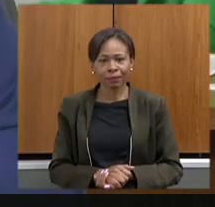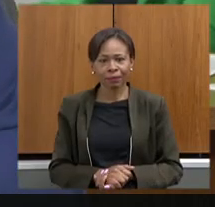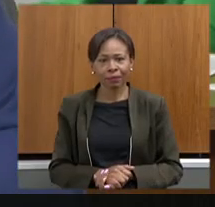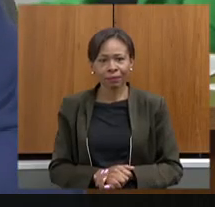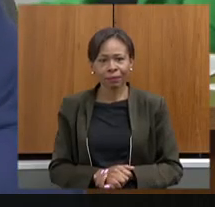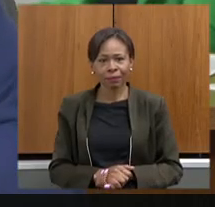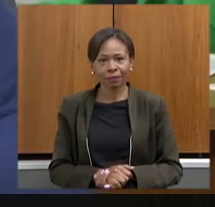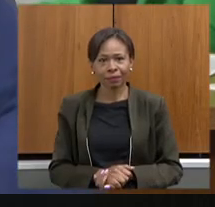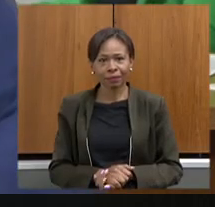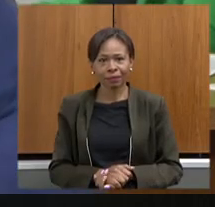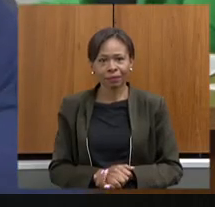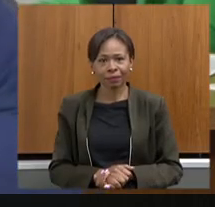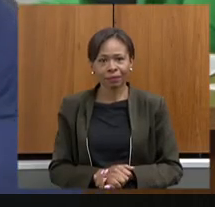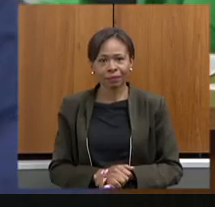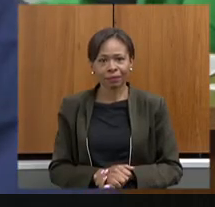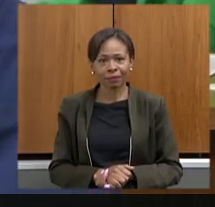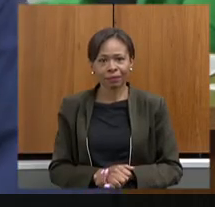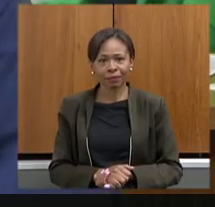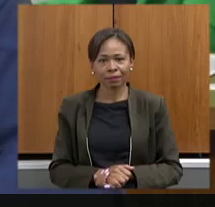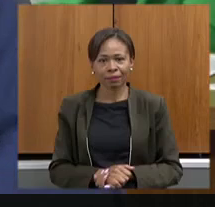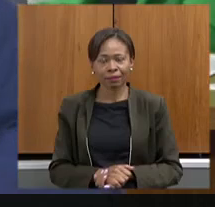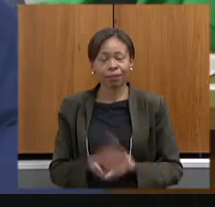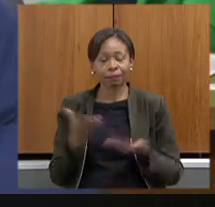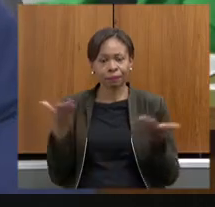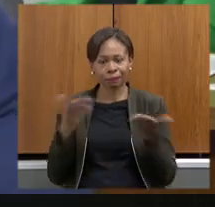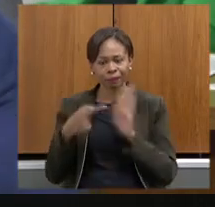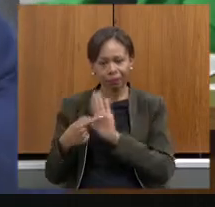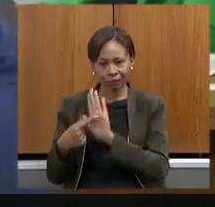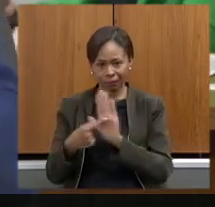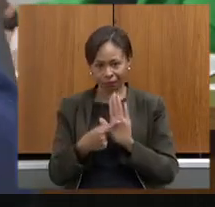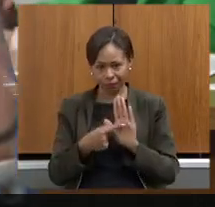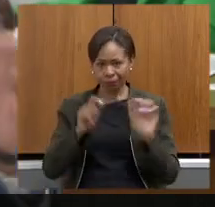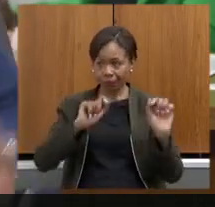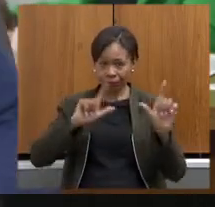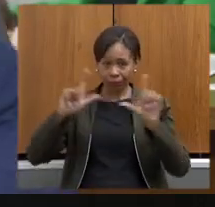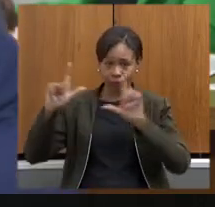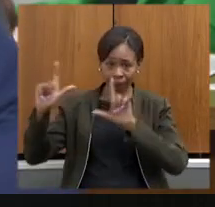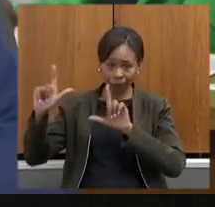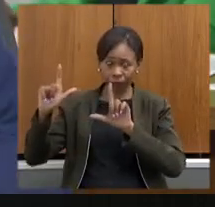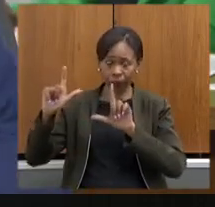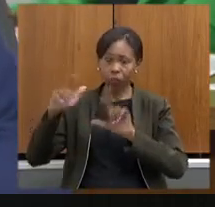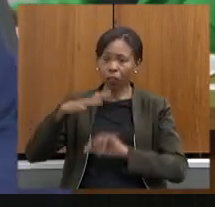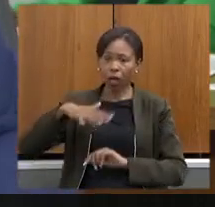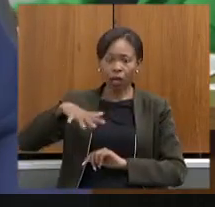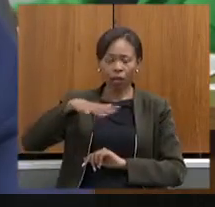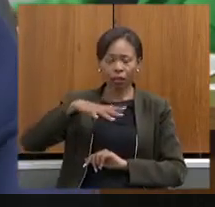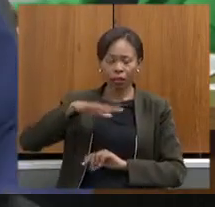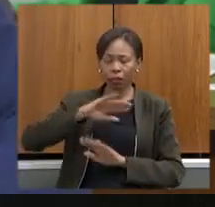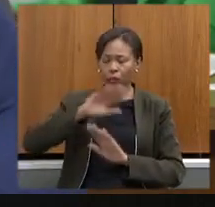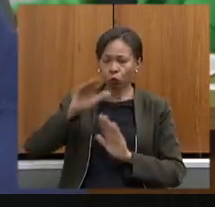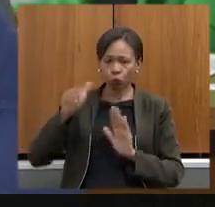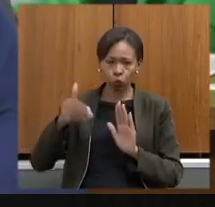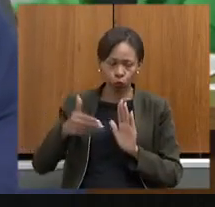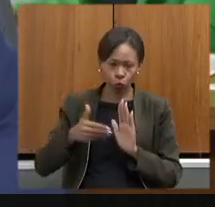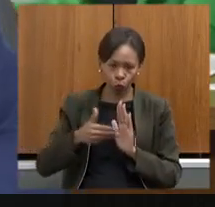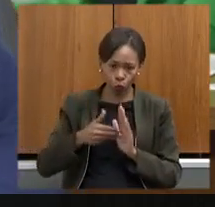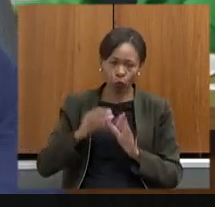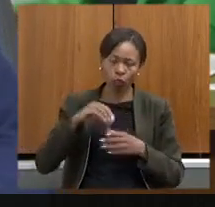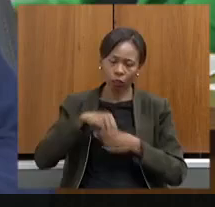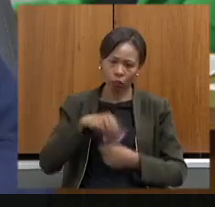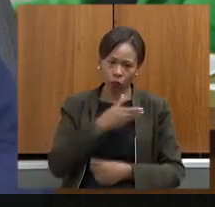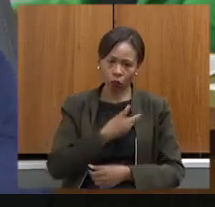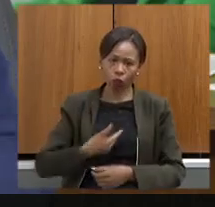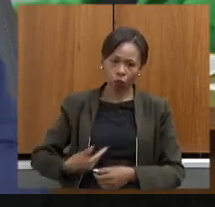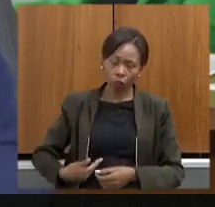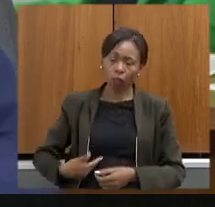e oque veio fazer aqui uma apresentação que perpassa por todas as áreas de governo como